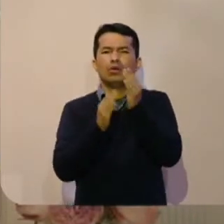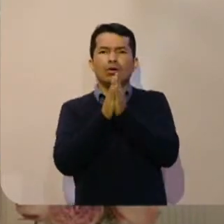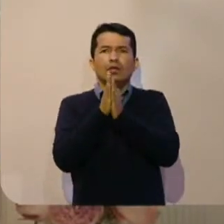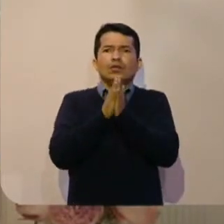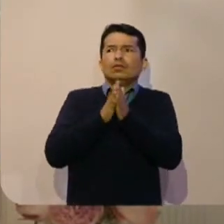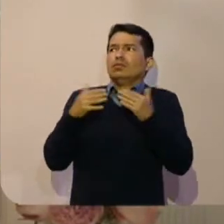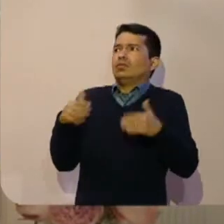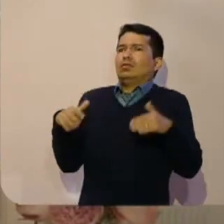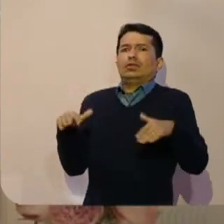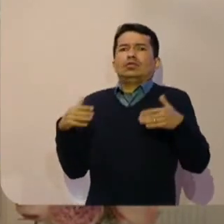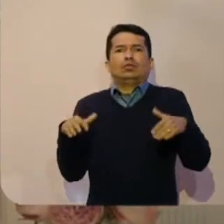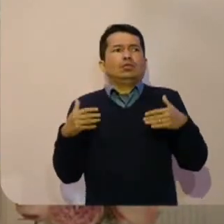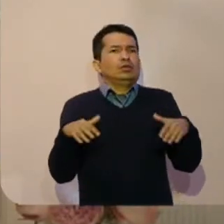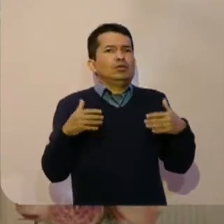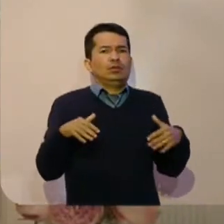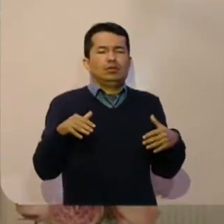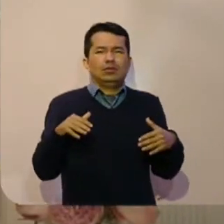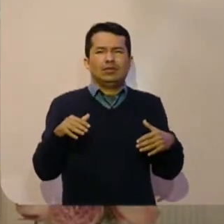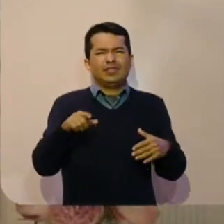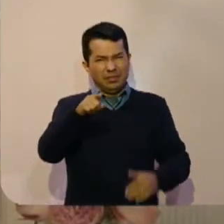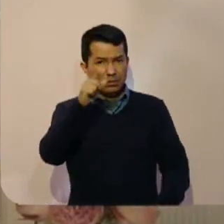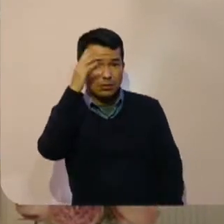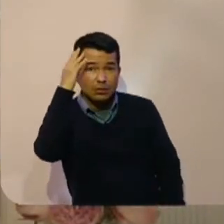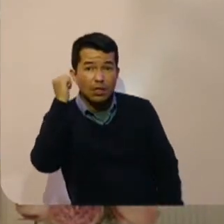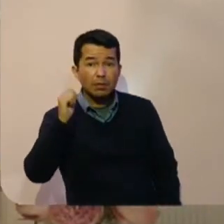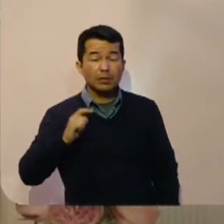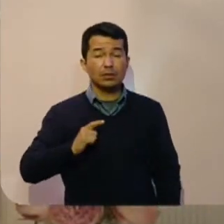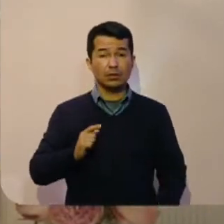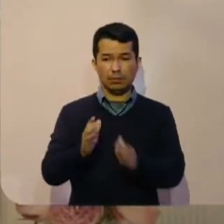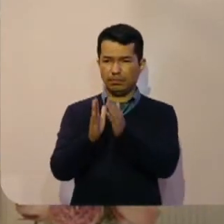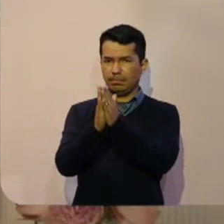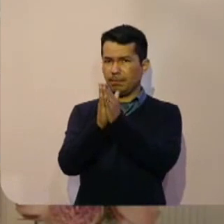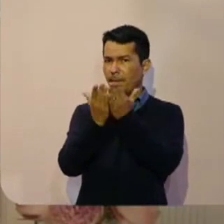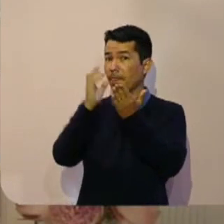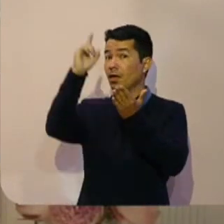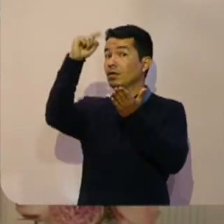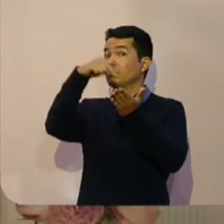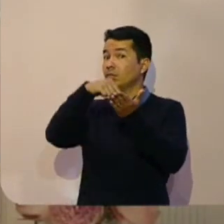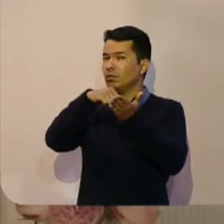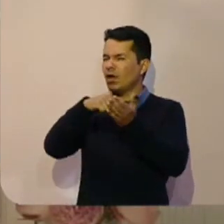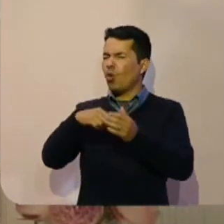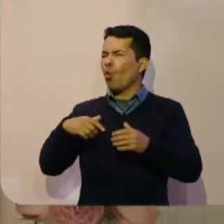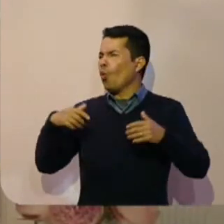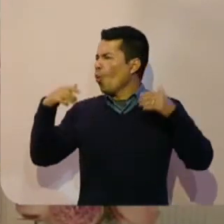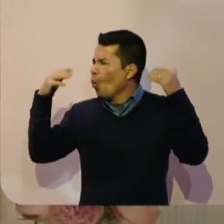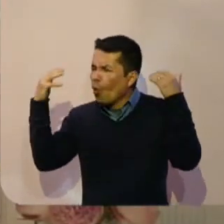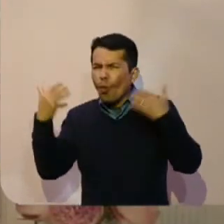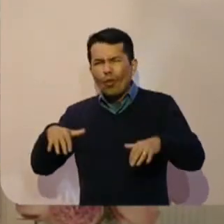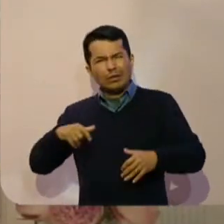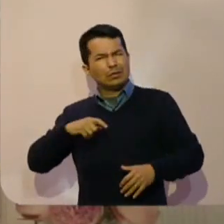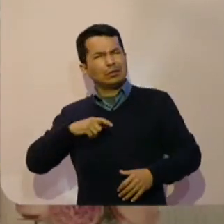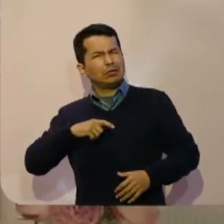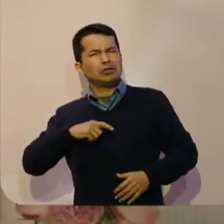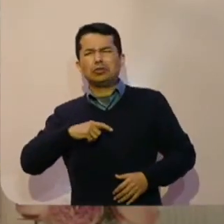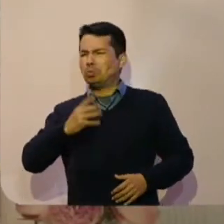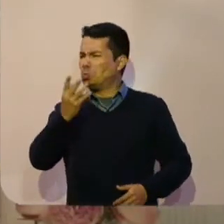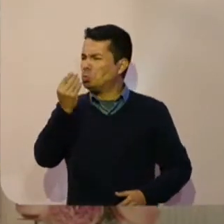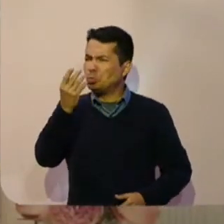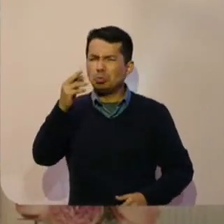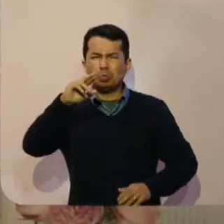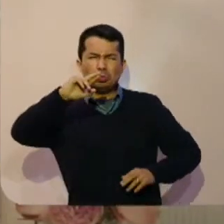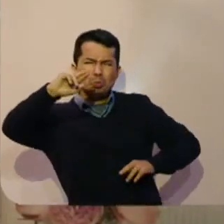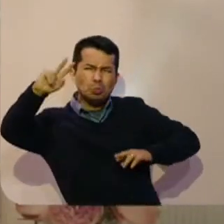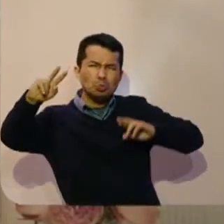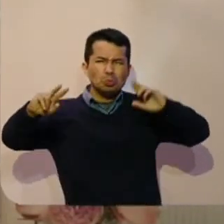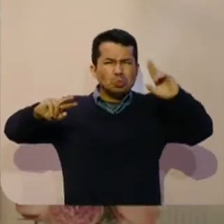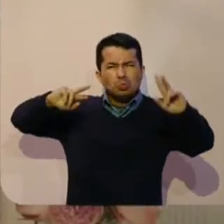riquíssima em tratar desse assunto da ansiedade. Eu escolhi apenas alguns dos textos que a Bíblia fala sobre